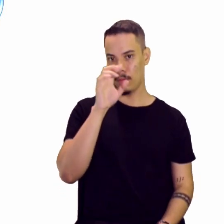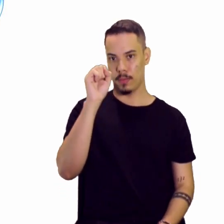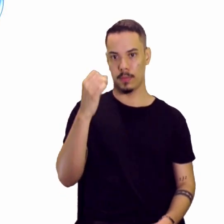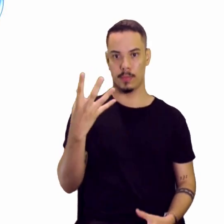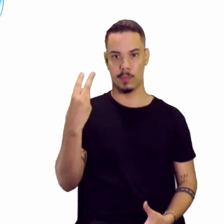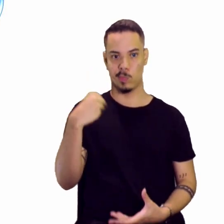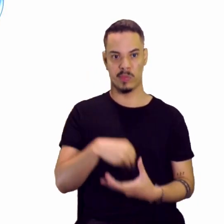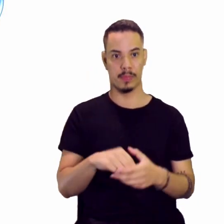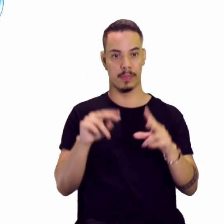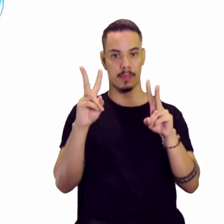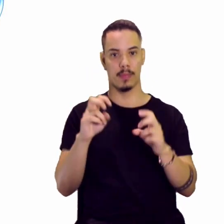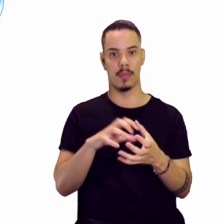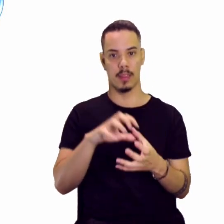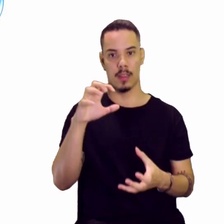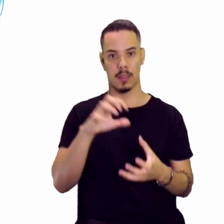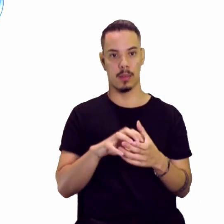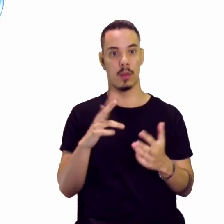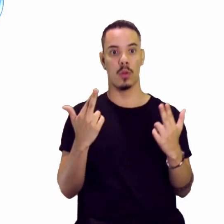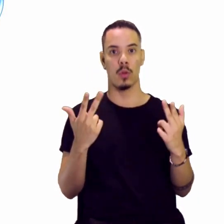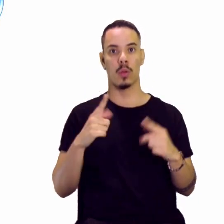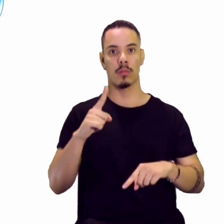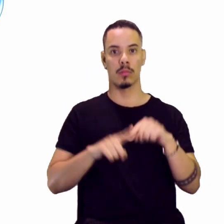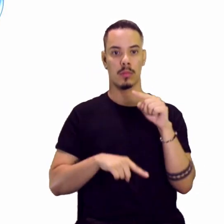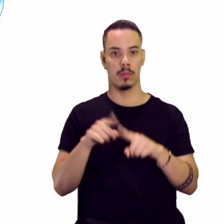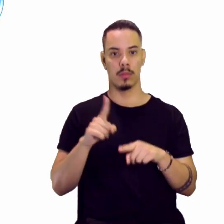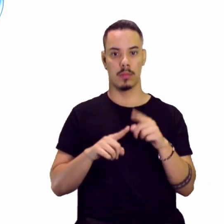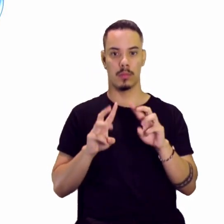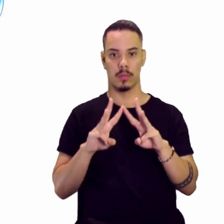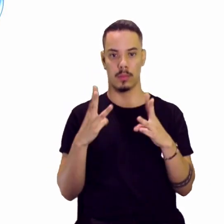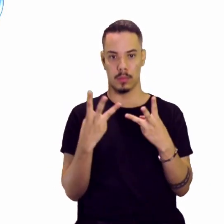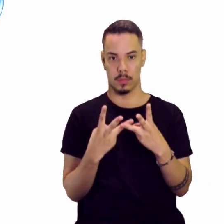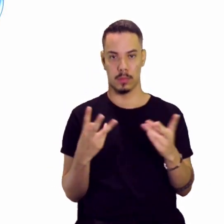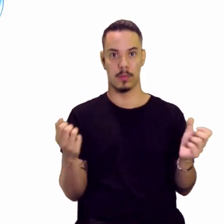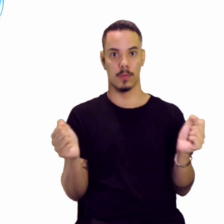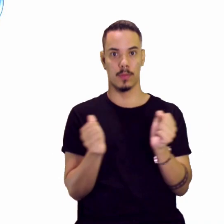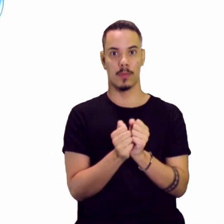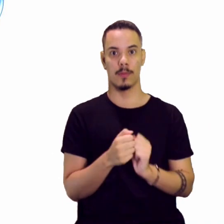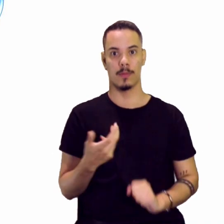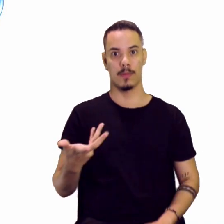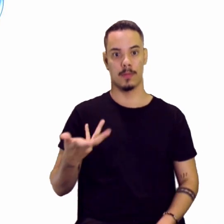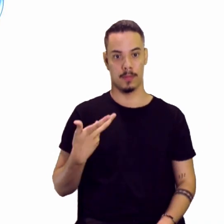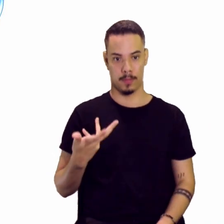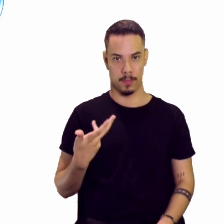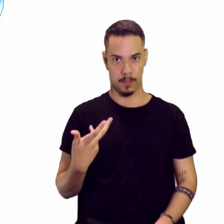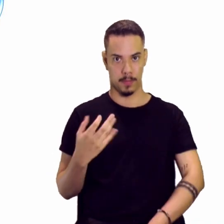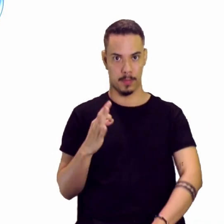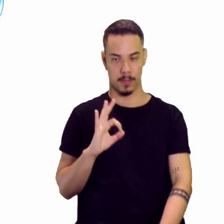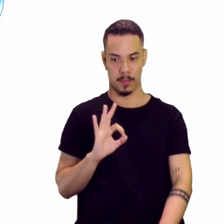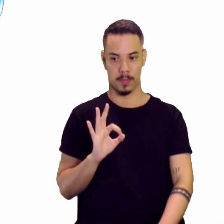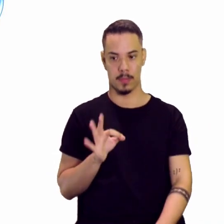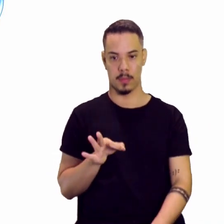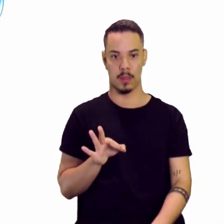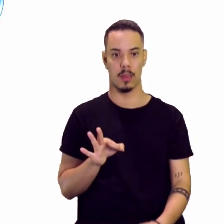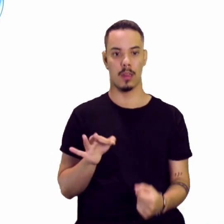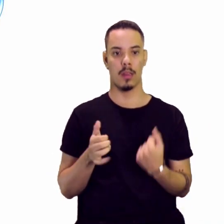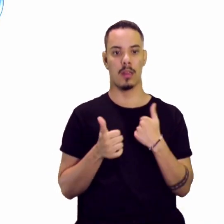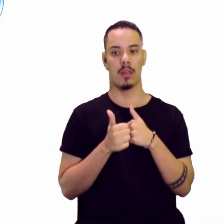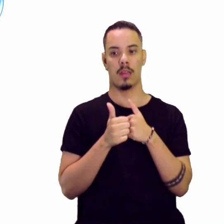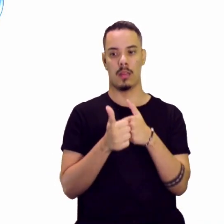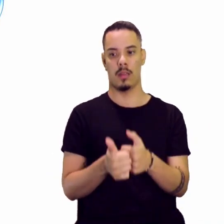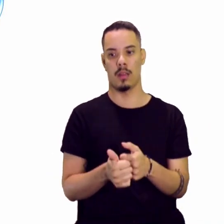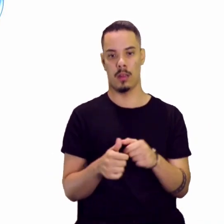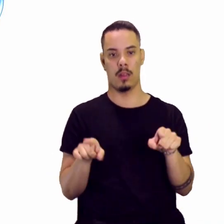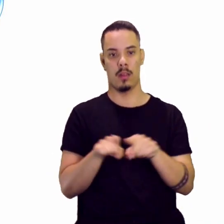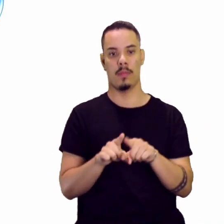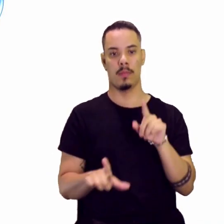age sobre um corpo, deve ser igual ao produto da massa do corpo por sua aceleração. Não é isso, Décio? Segundo a lei de Newton,